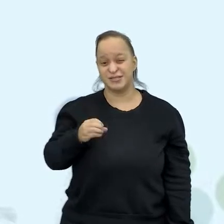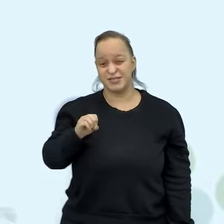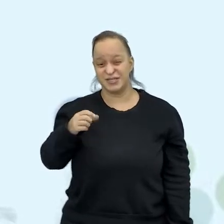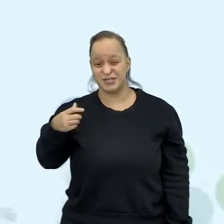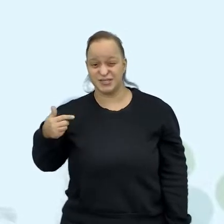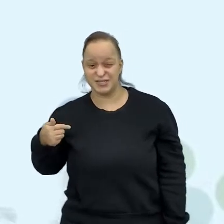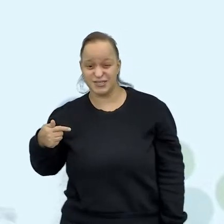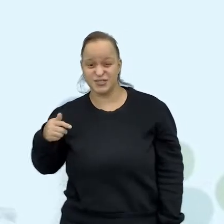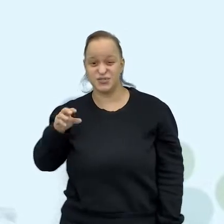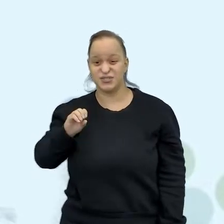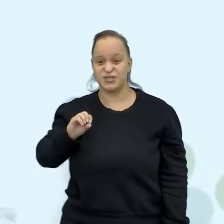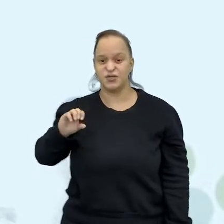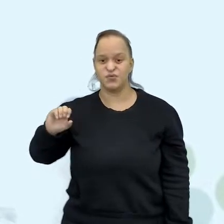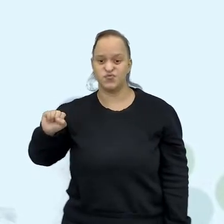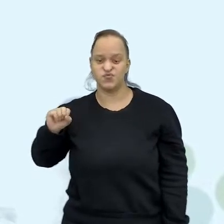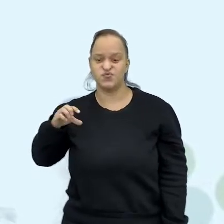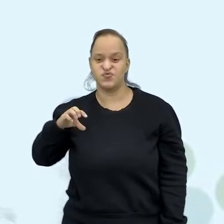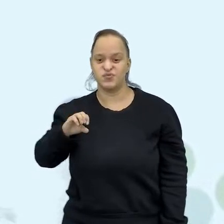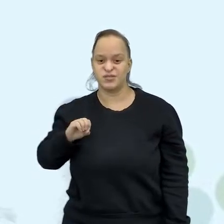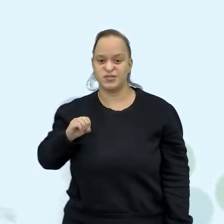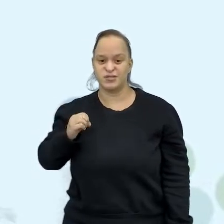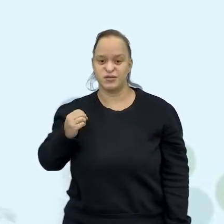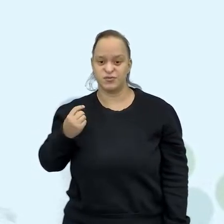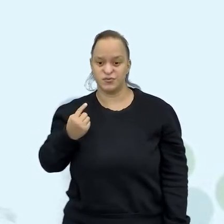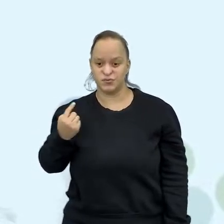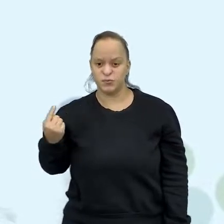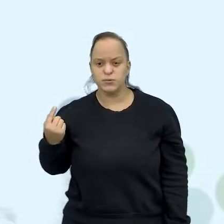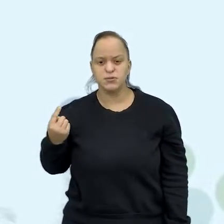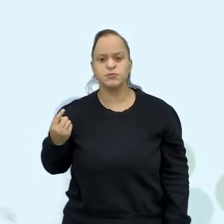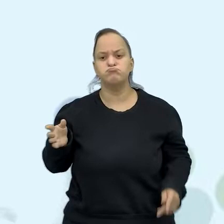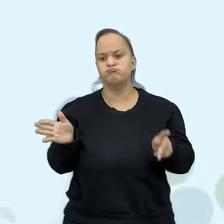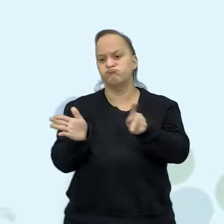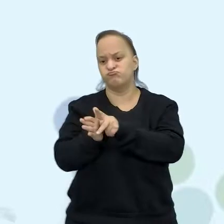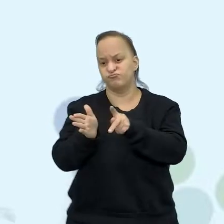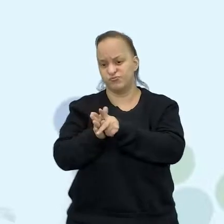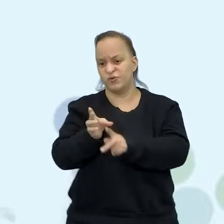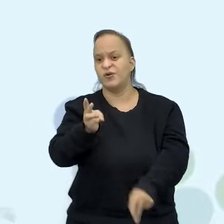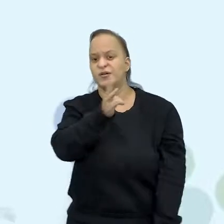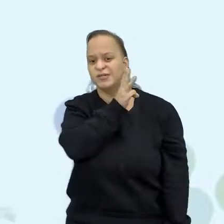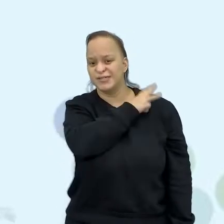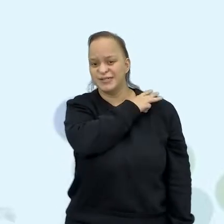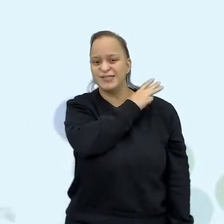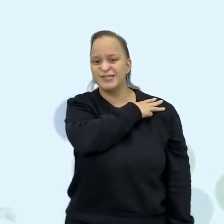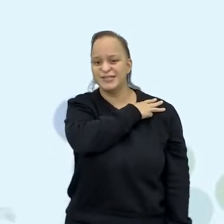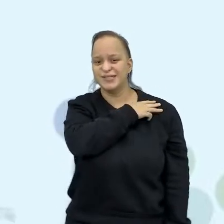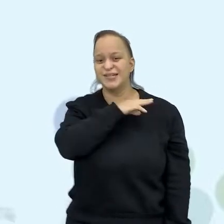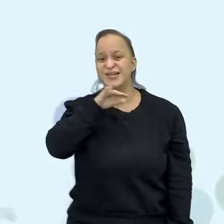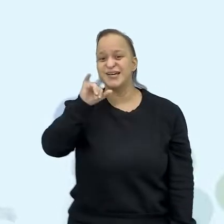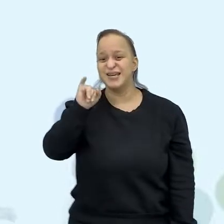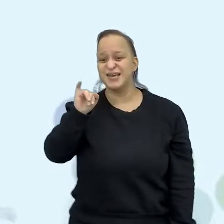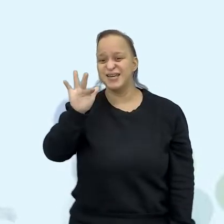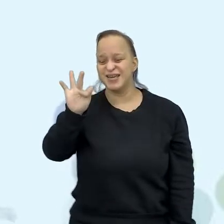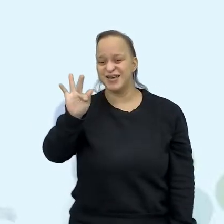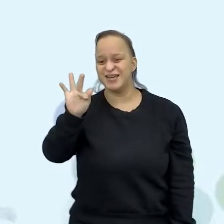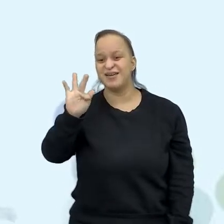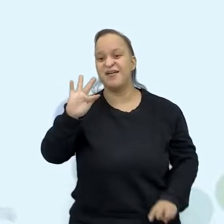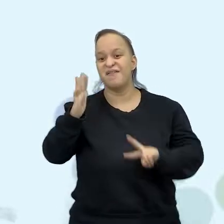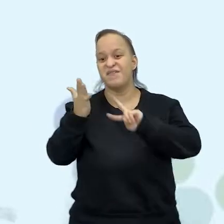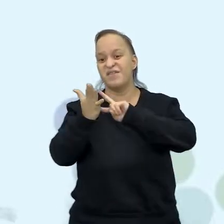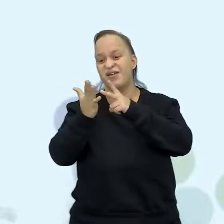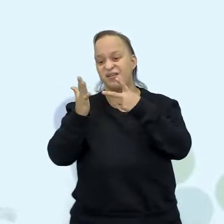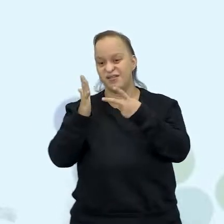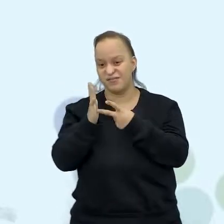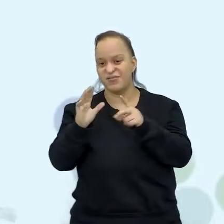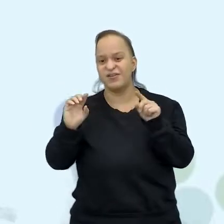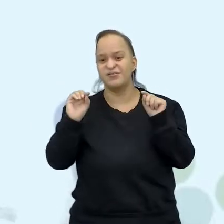esquecido, esse primeiro EM é de ensino médio. O IF significa itinerário formativo